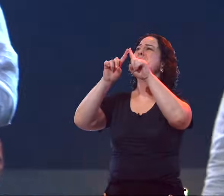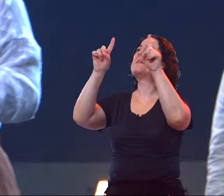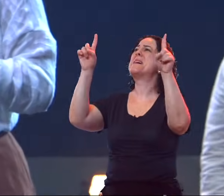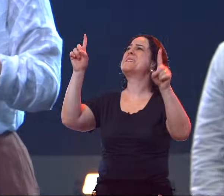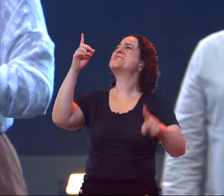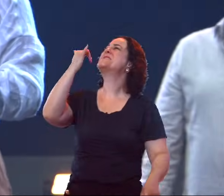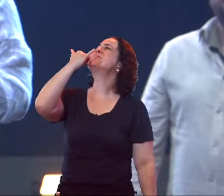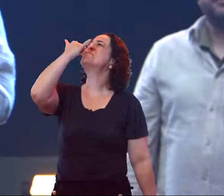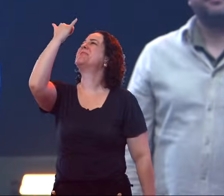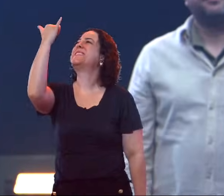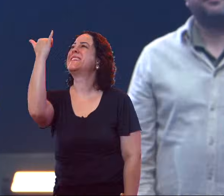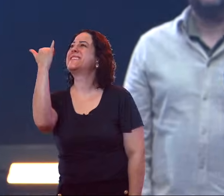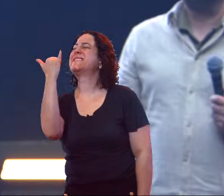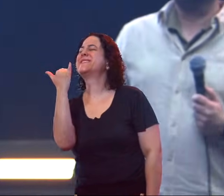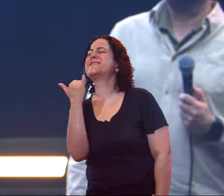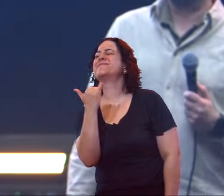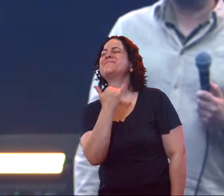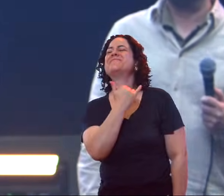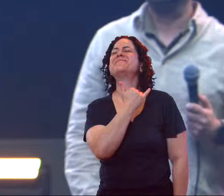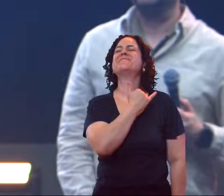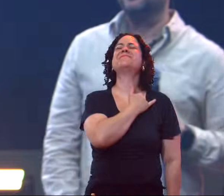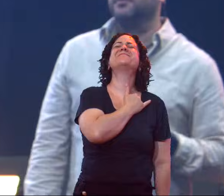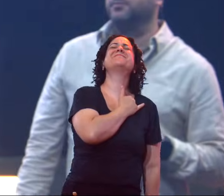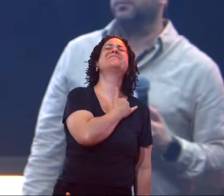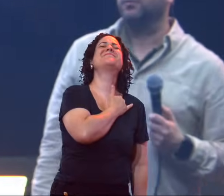Mas teu perdão